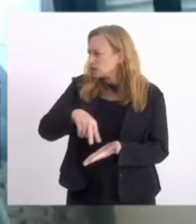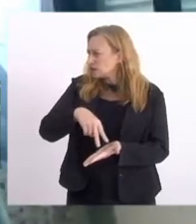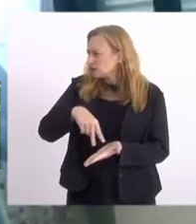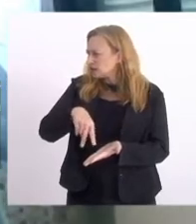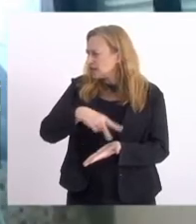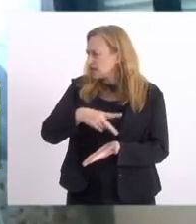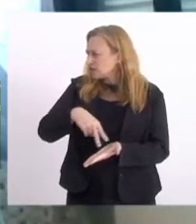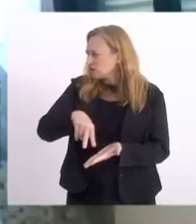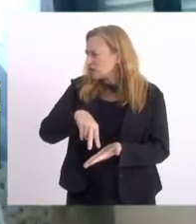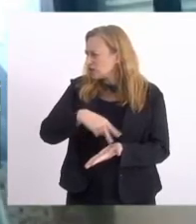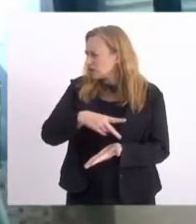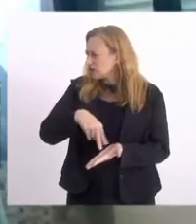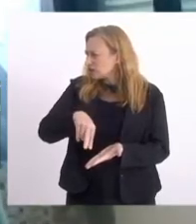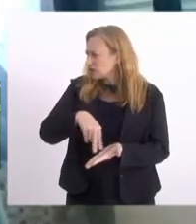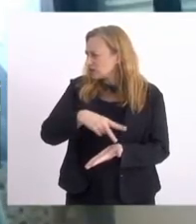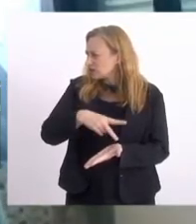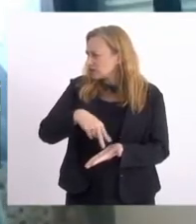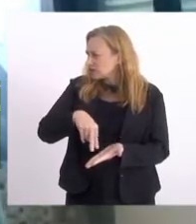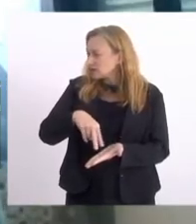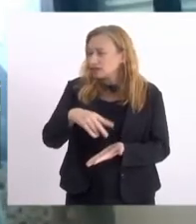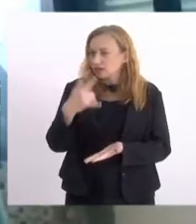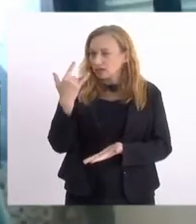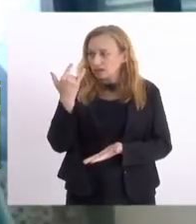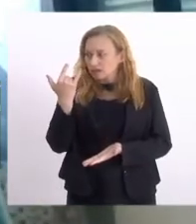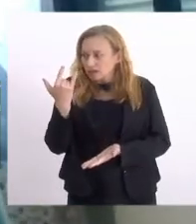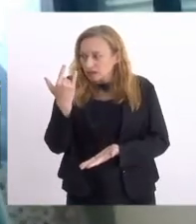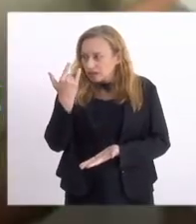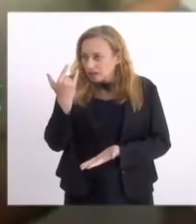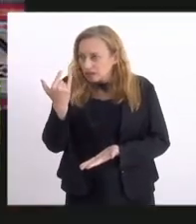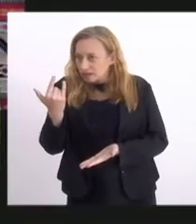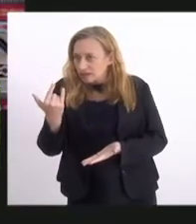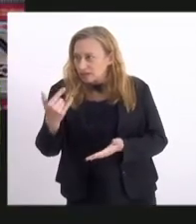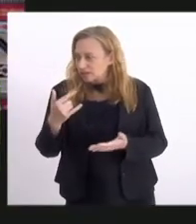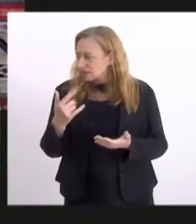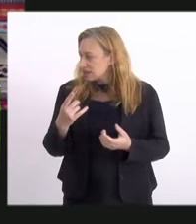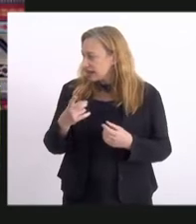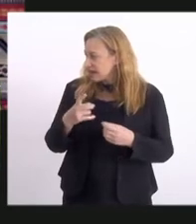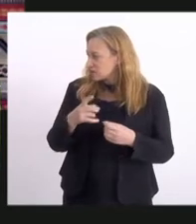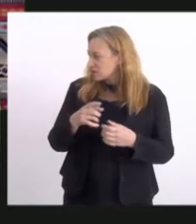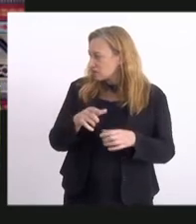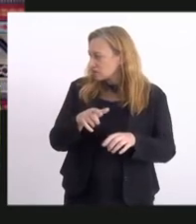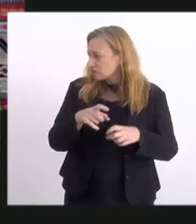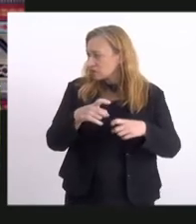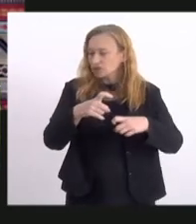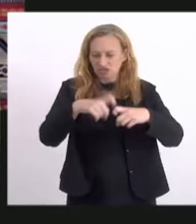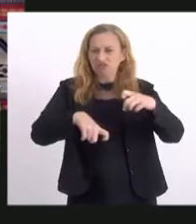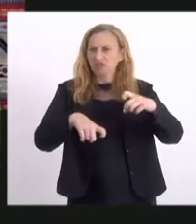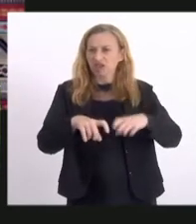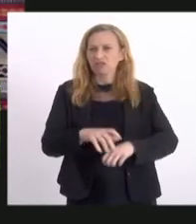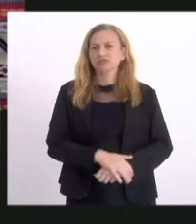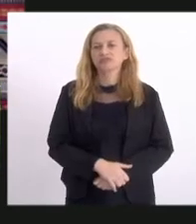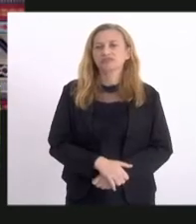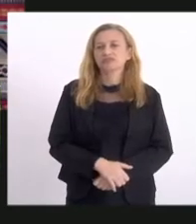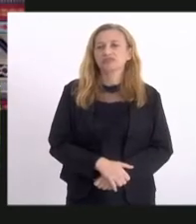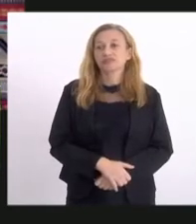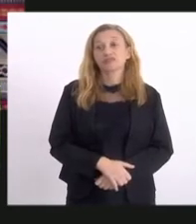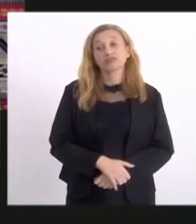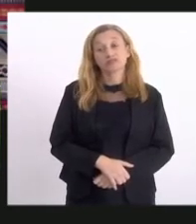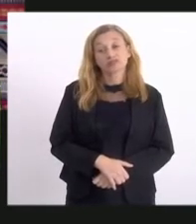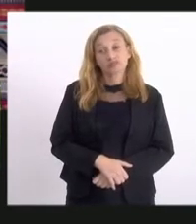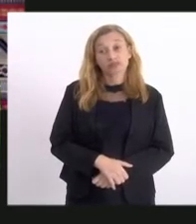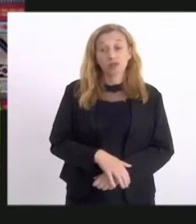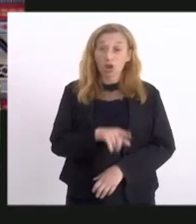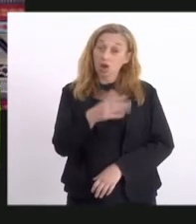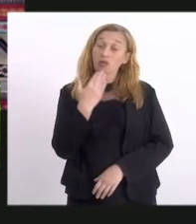samba estimula a sexualização. É o que eu estava dizendo. Na história do Luiz Paulo, da censura. Esse seguinte eu já